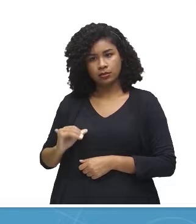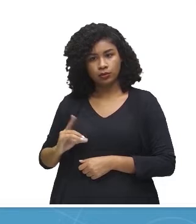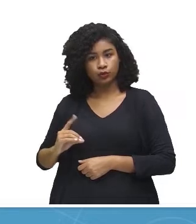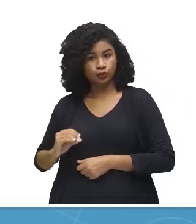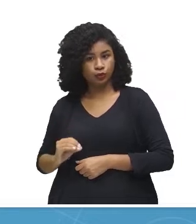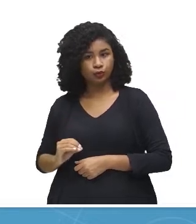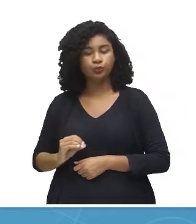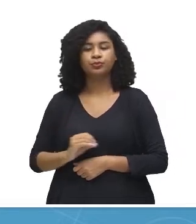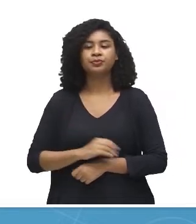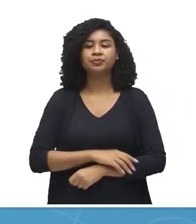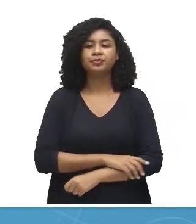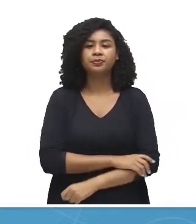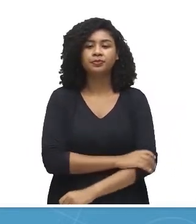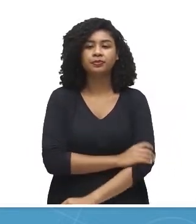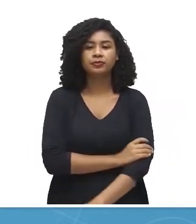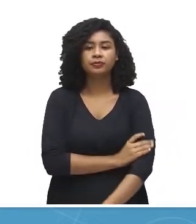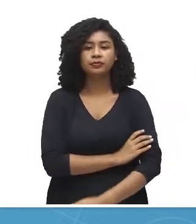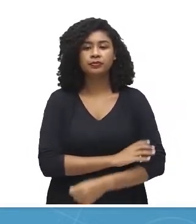tá?